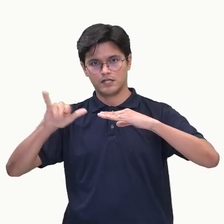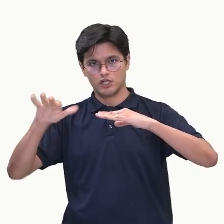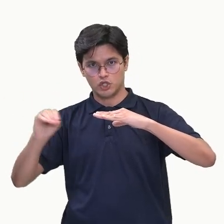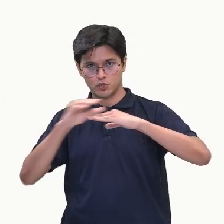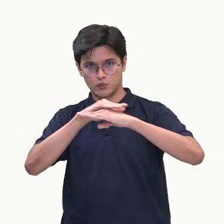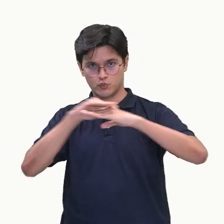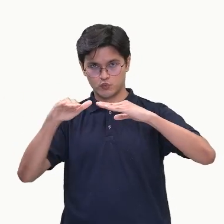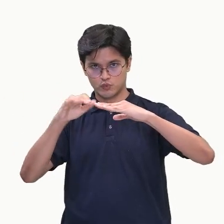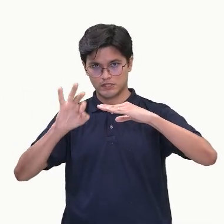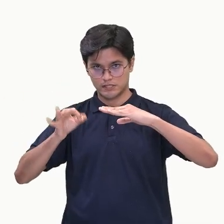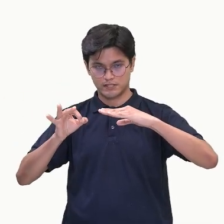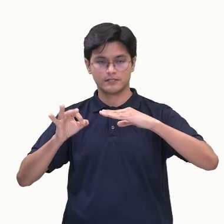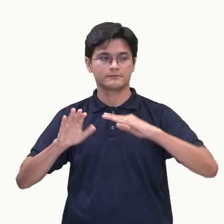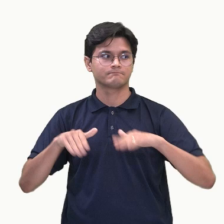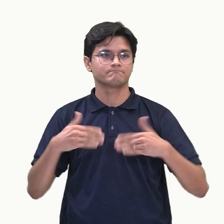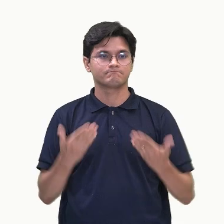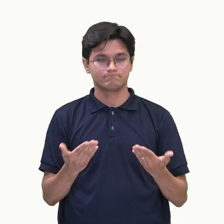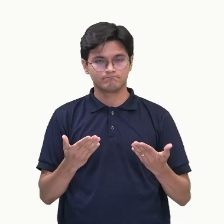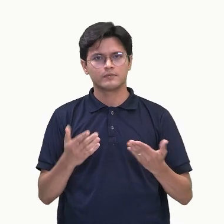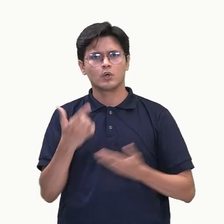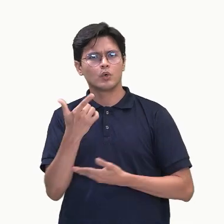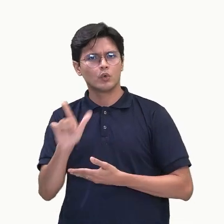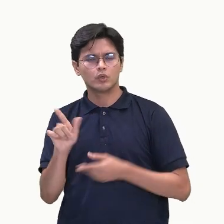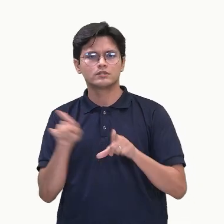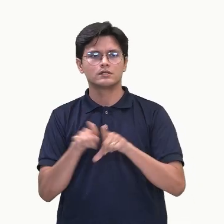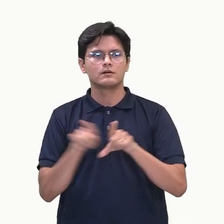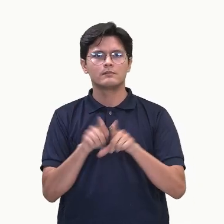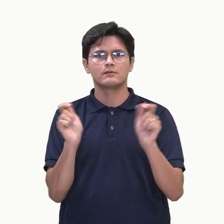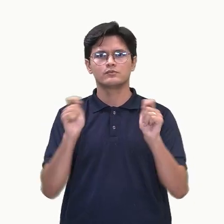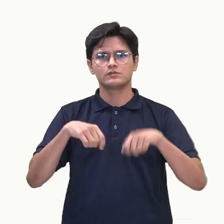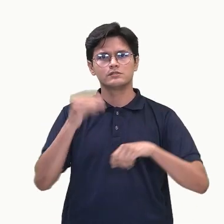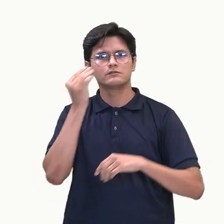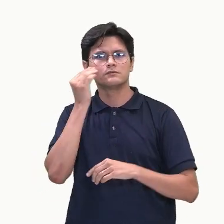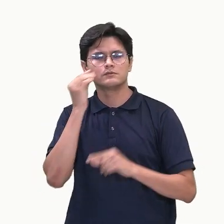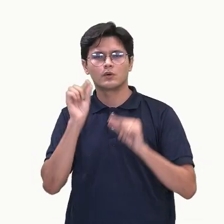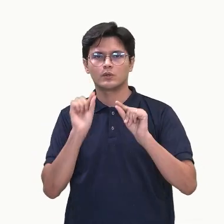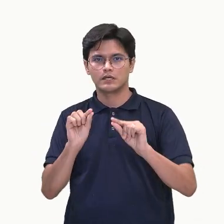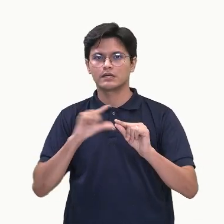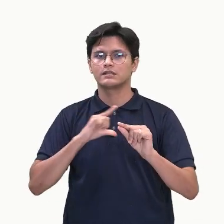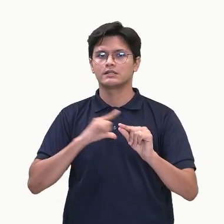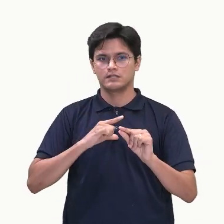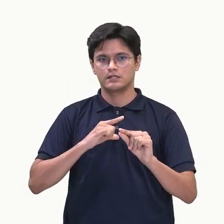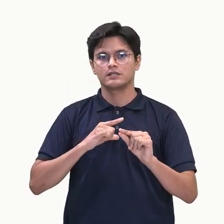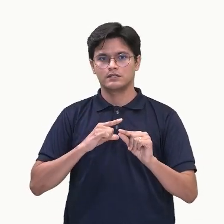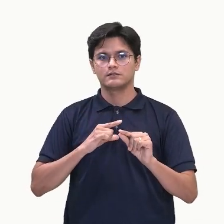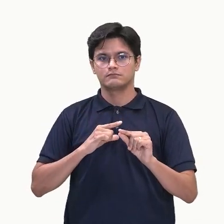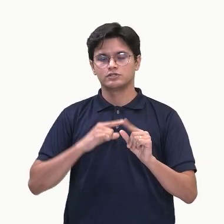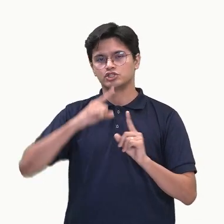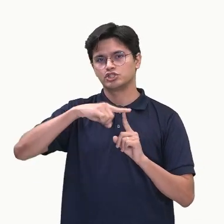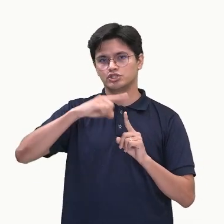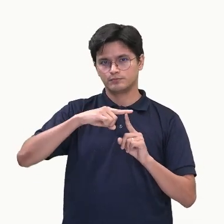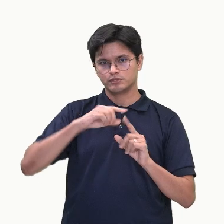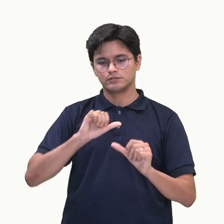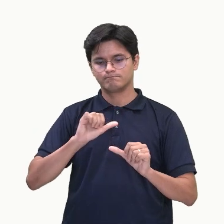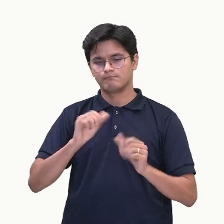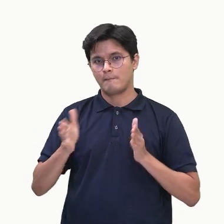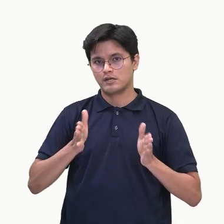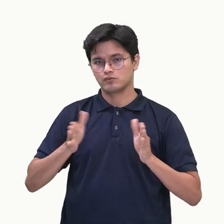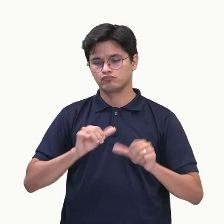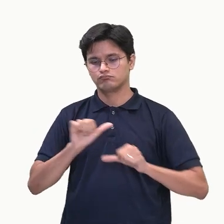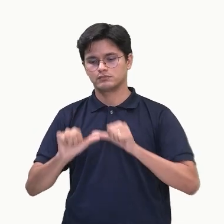Então, olha aí. O outro que a gente observa é o estratificado de transição. Aqui as células elas já têm